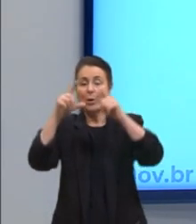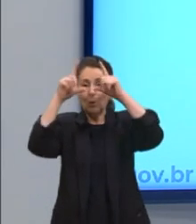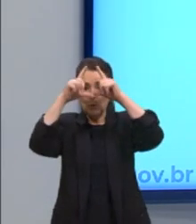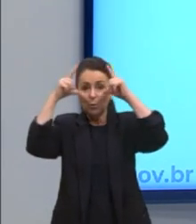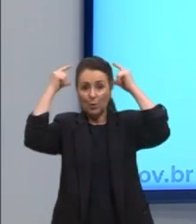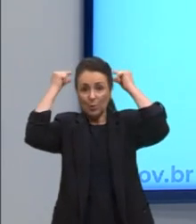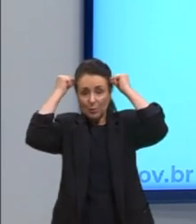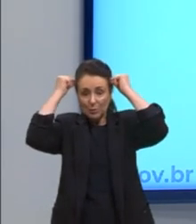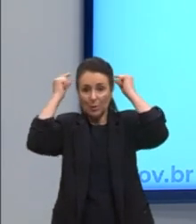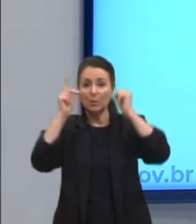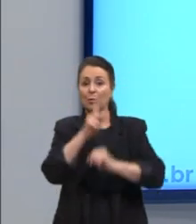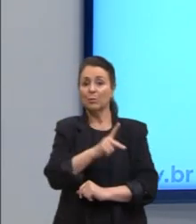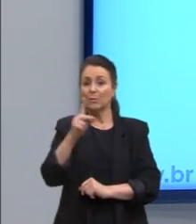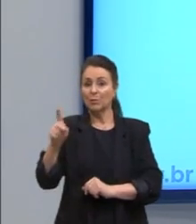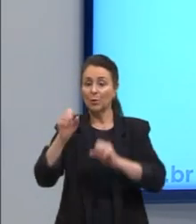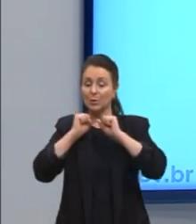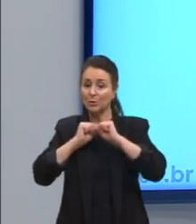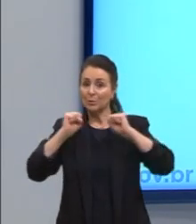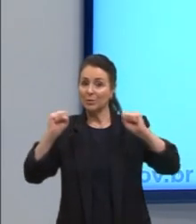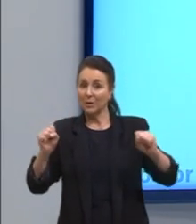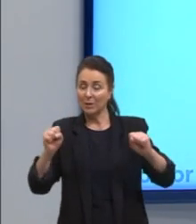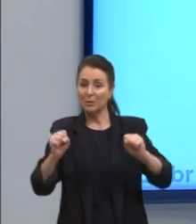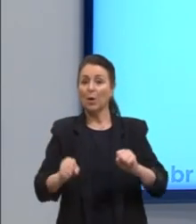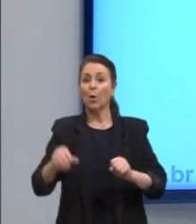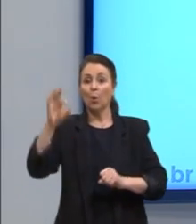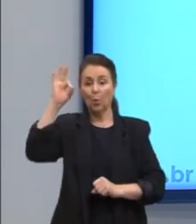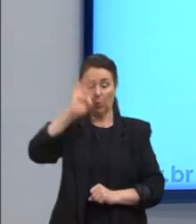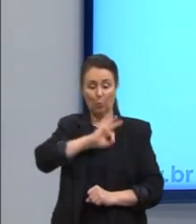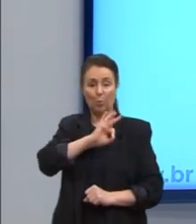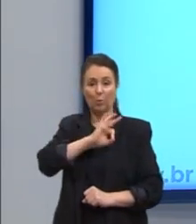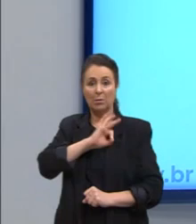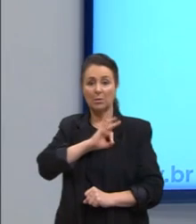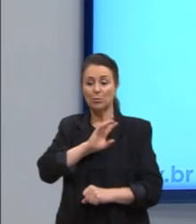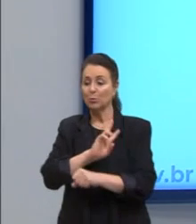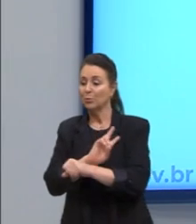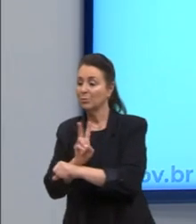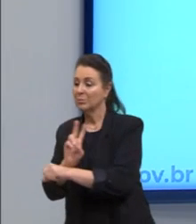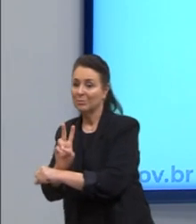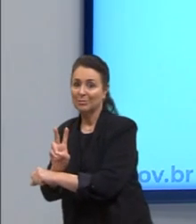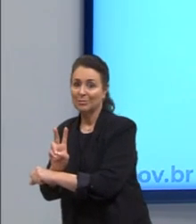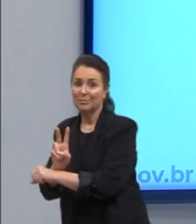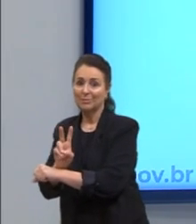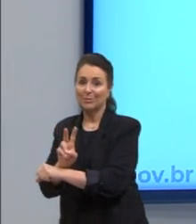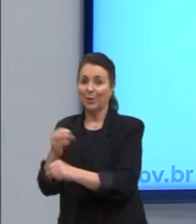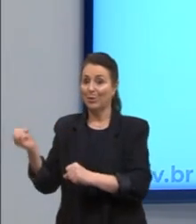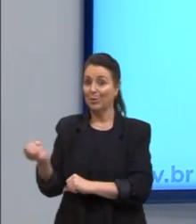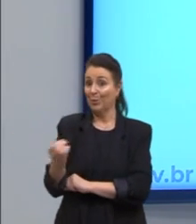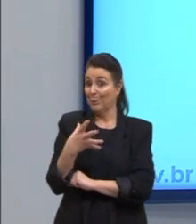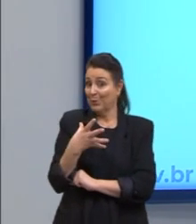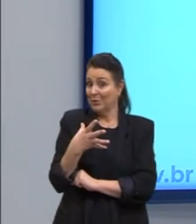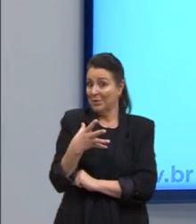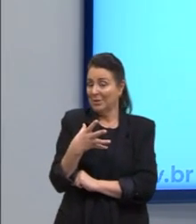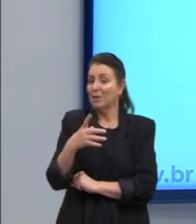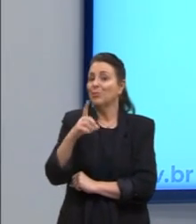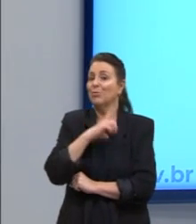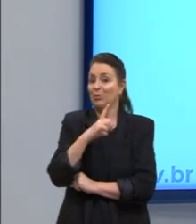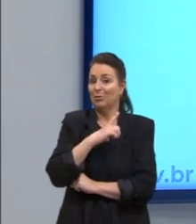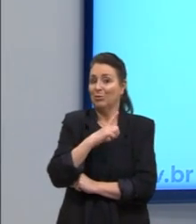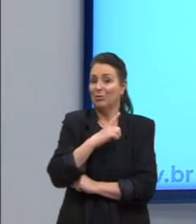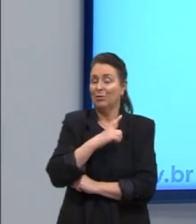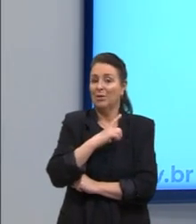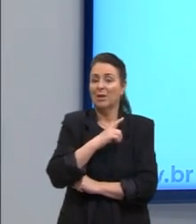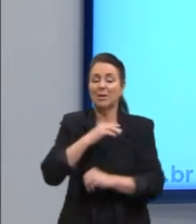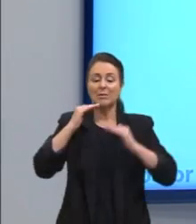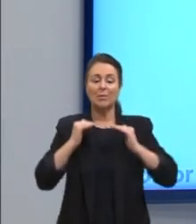professores a secretárias os guardas os fiscais ou seja na modernidade nós temos esse